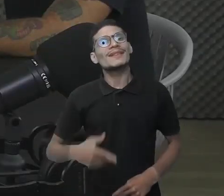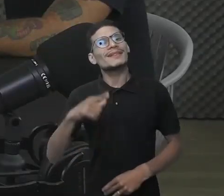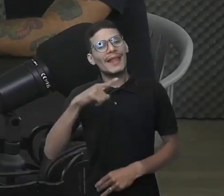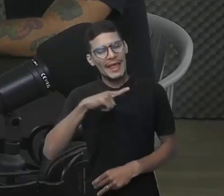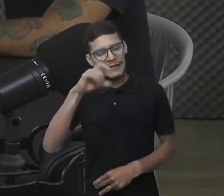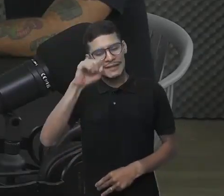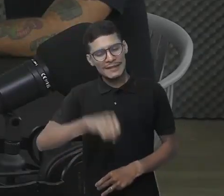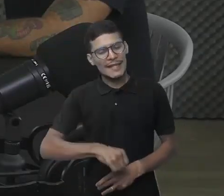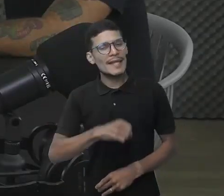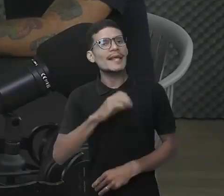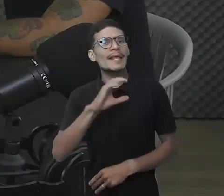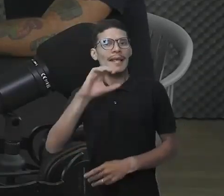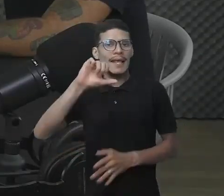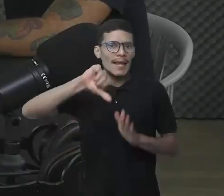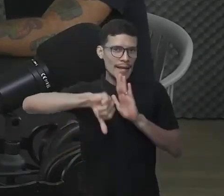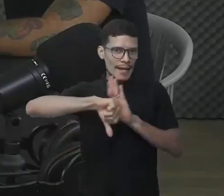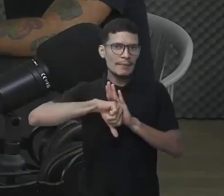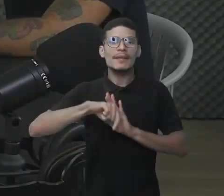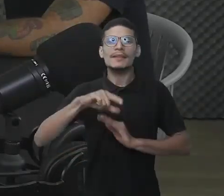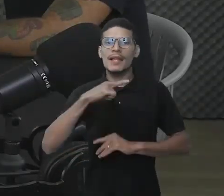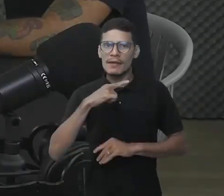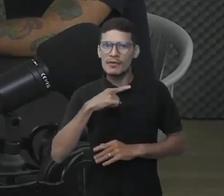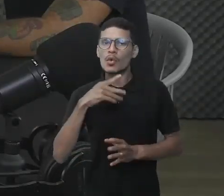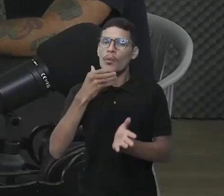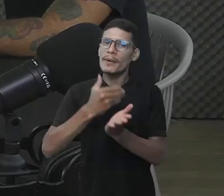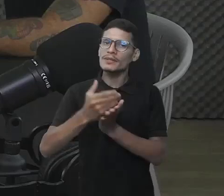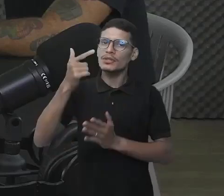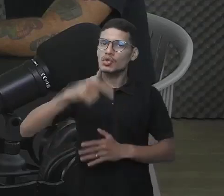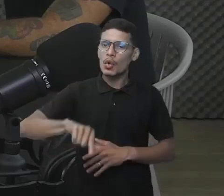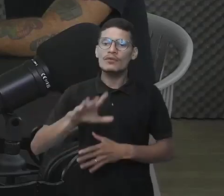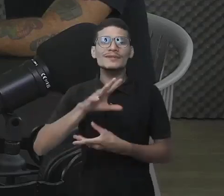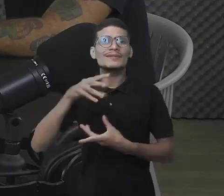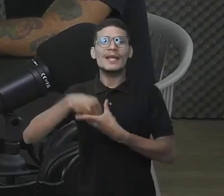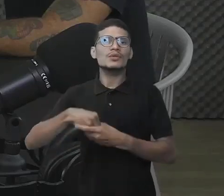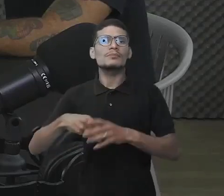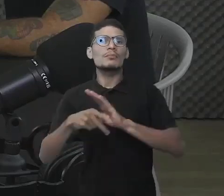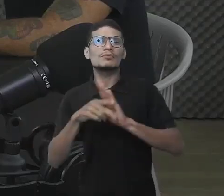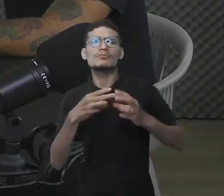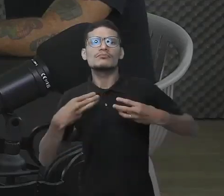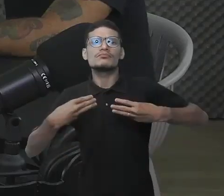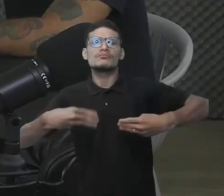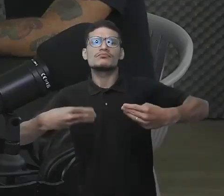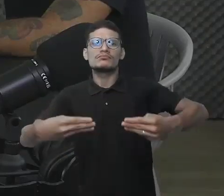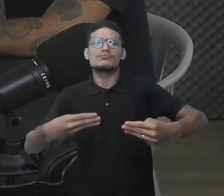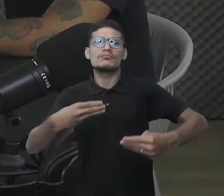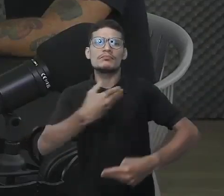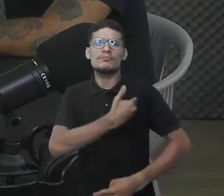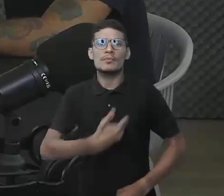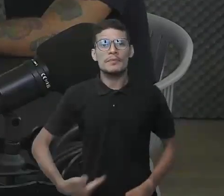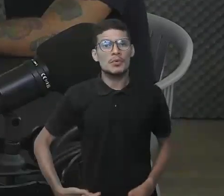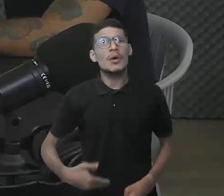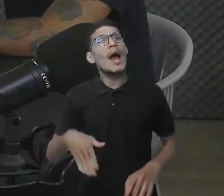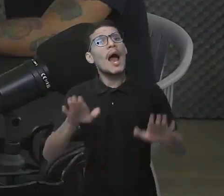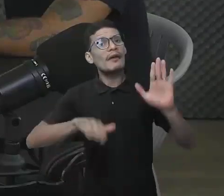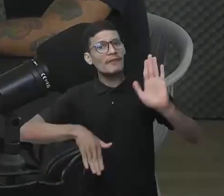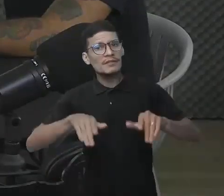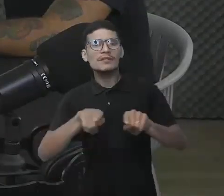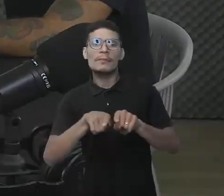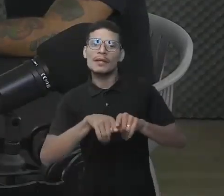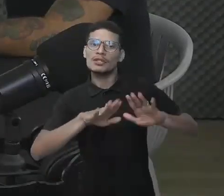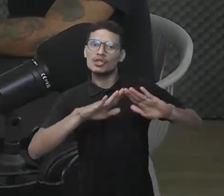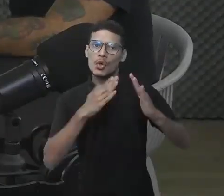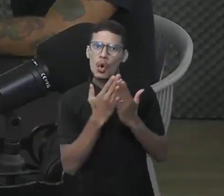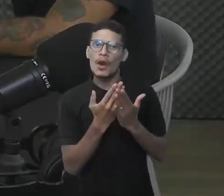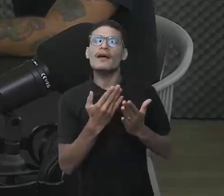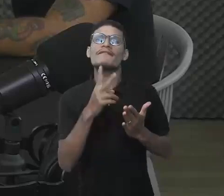crime, começa tudo de novo na fase do Ministério Público e às vezes a escola é chamada também para dar o Como